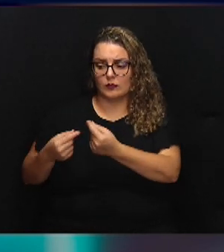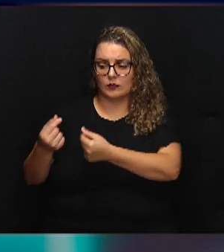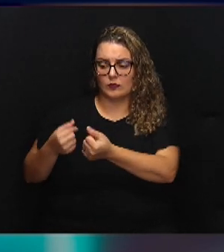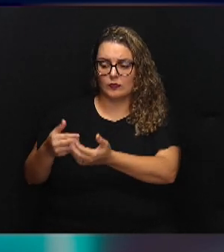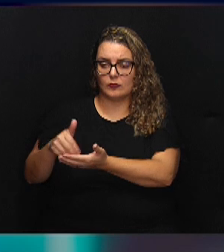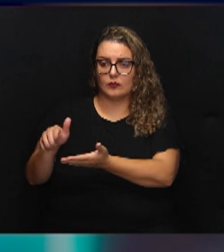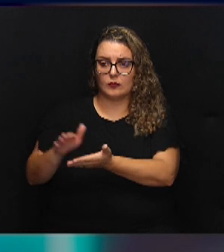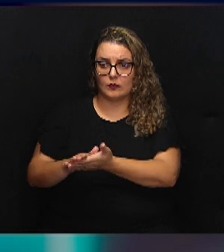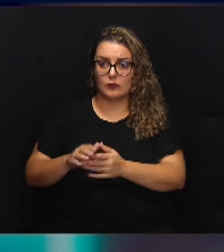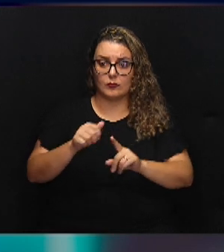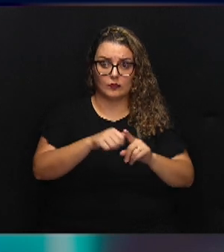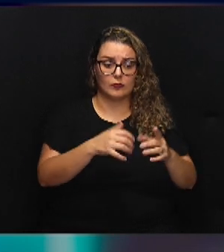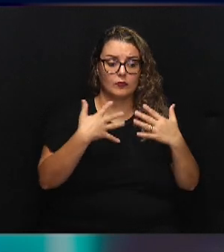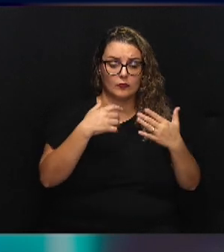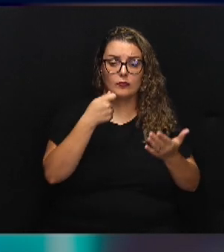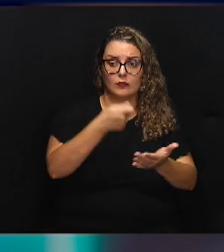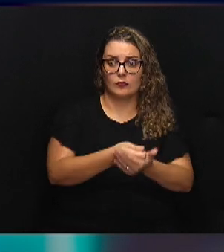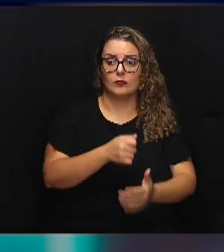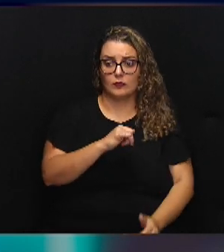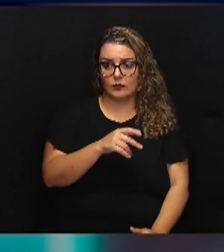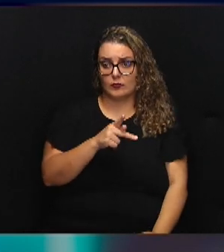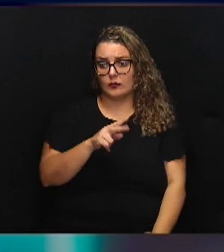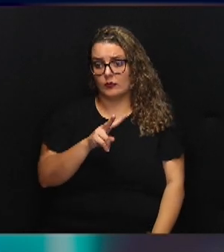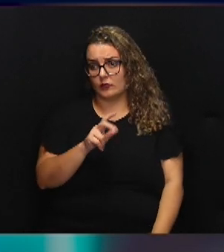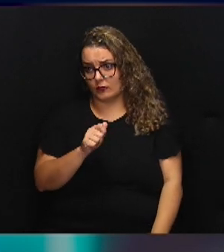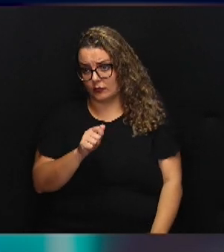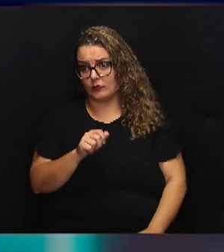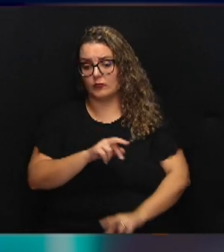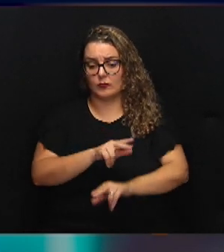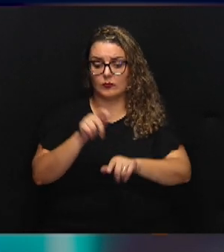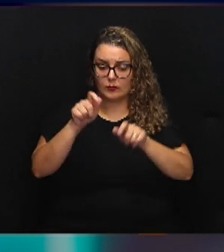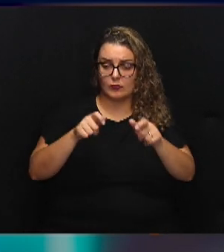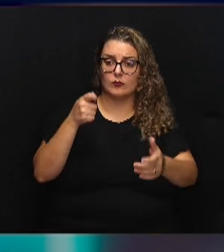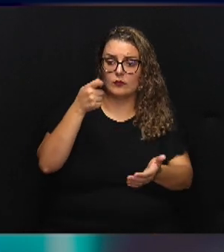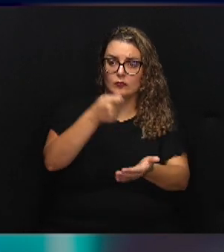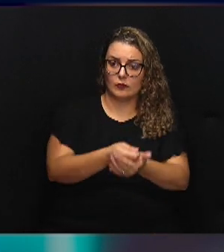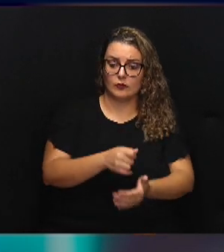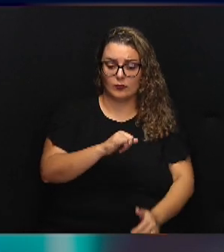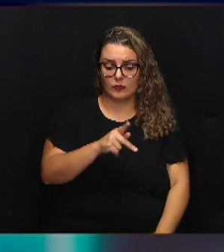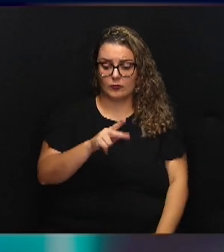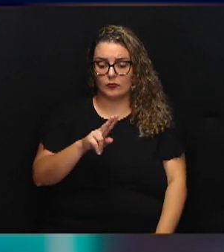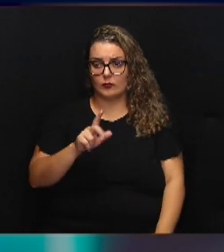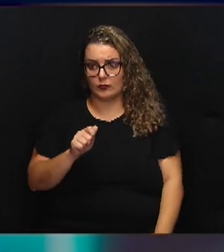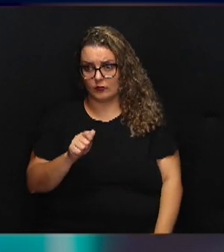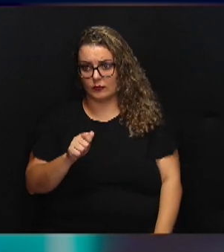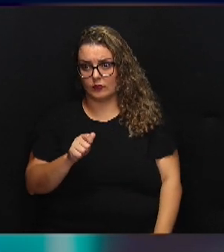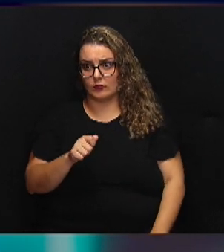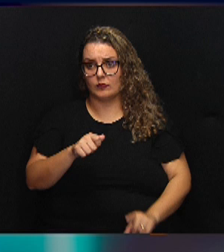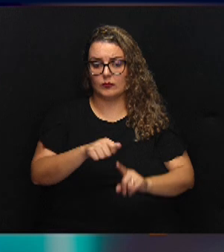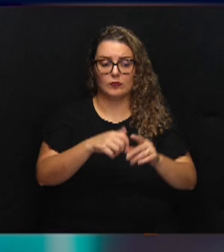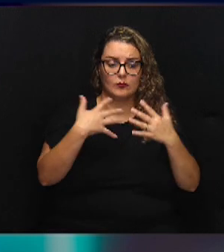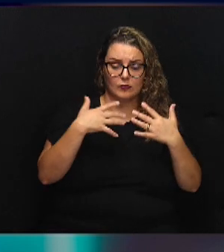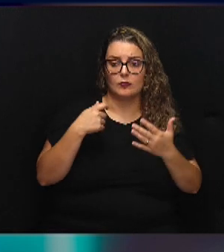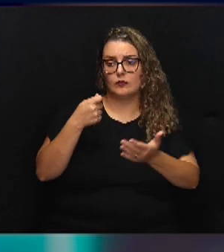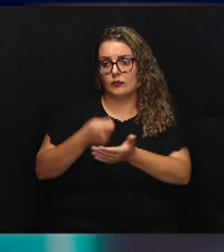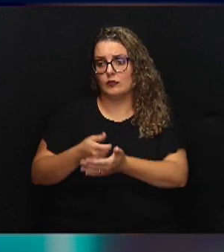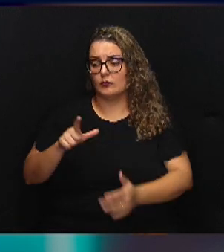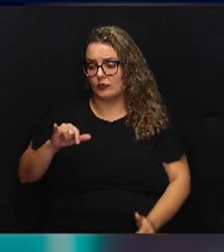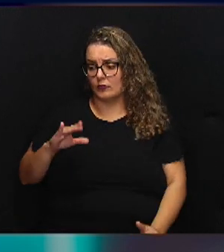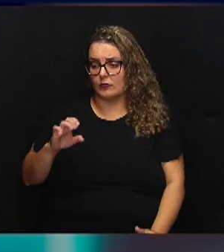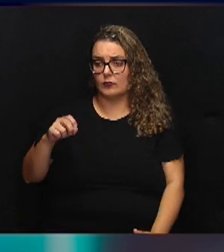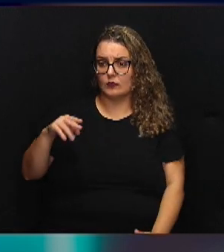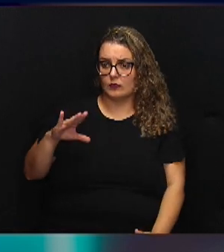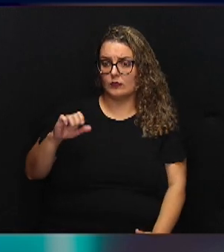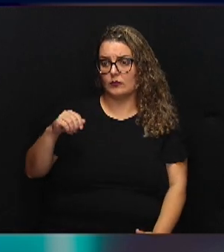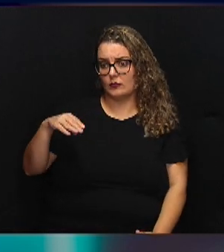como janeiro é o mês de pagamento de PVA, muitas pessoas, ao pagar PVA em janeiro, querem também já adiantar e pagar o licenciamento. E